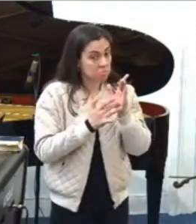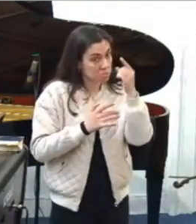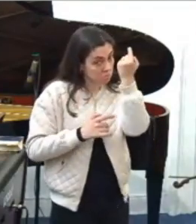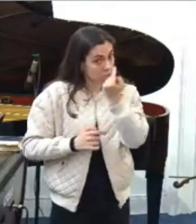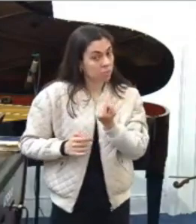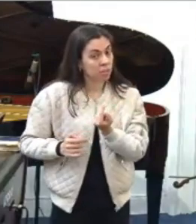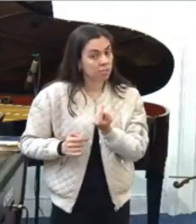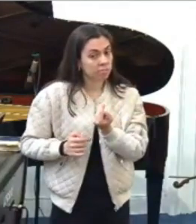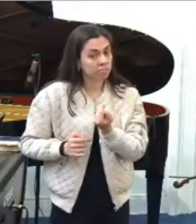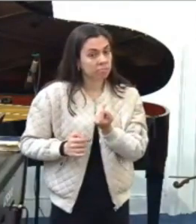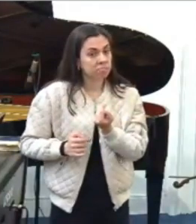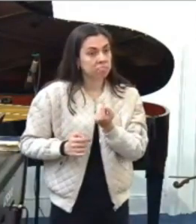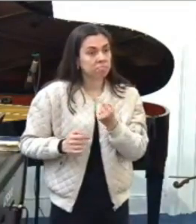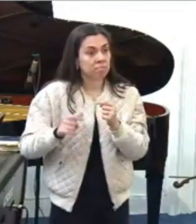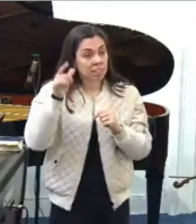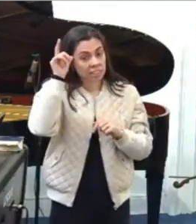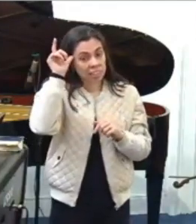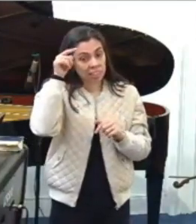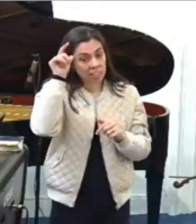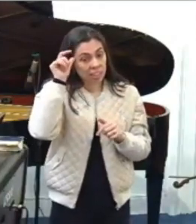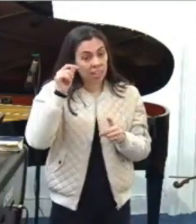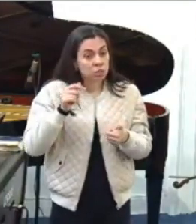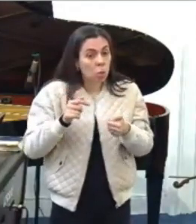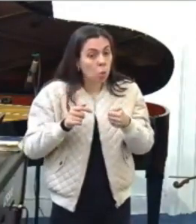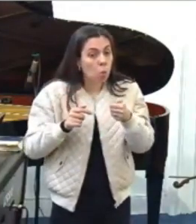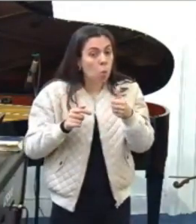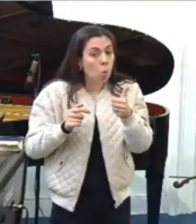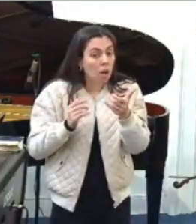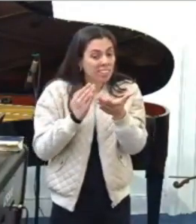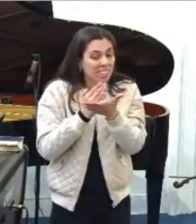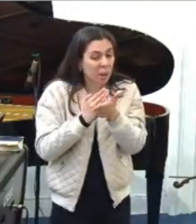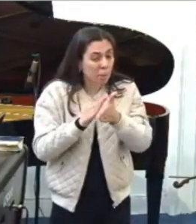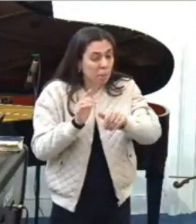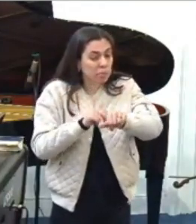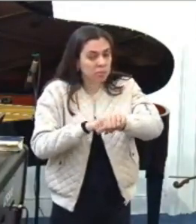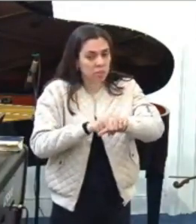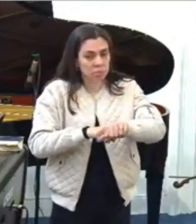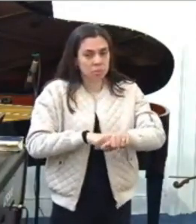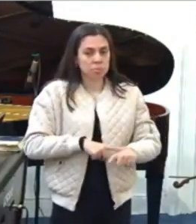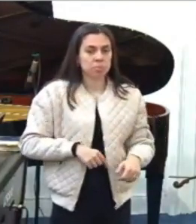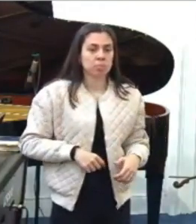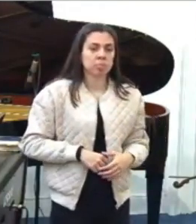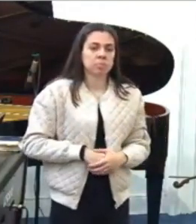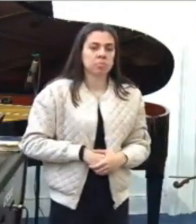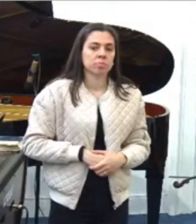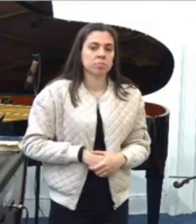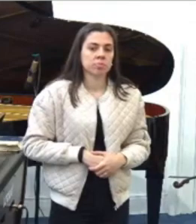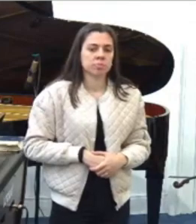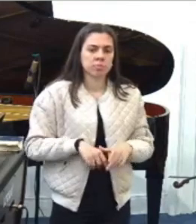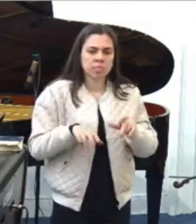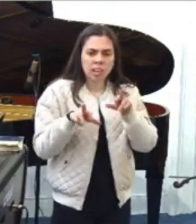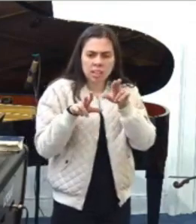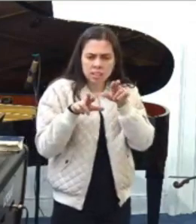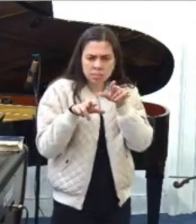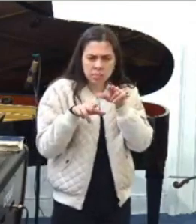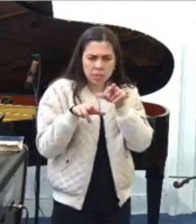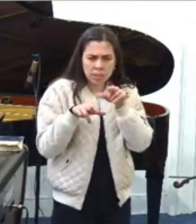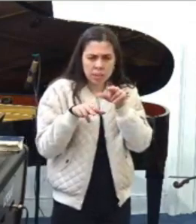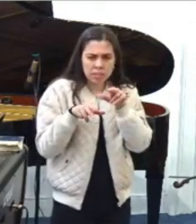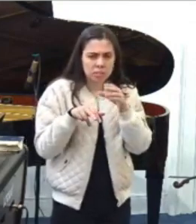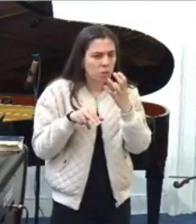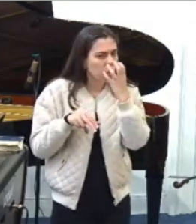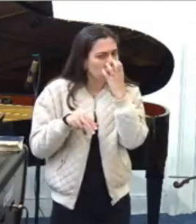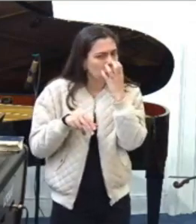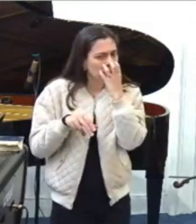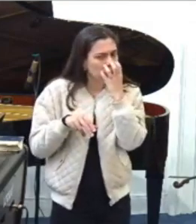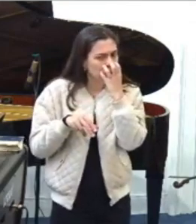animal ferido, num canto, todo acuado e pensando que todos estão ao redor ali